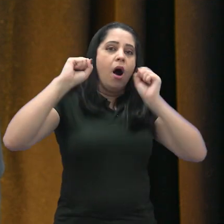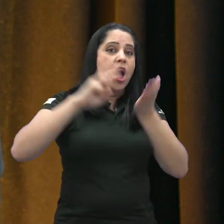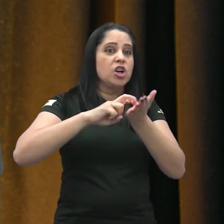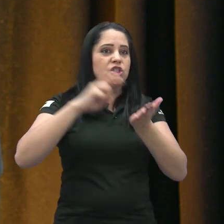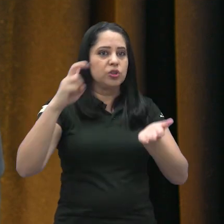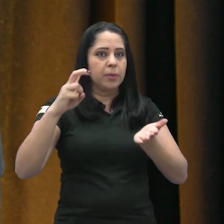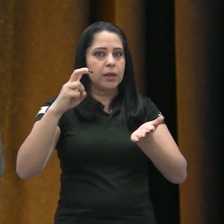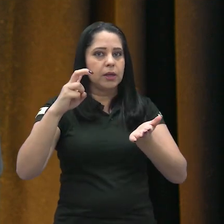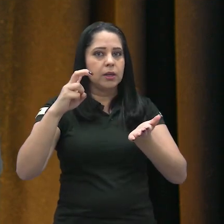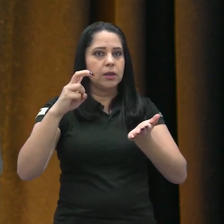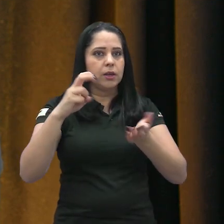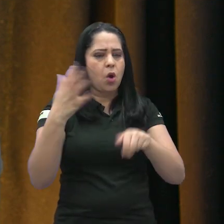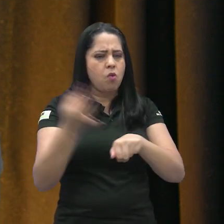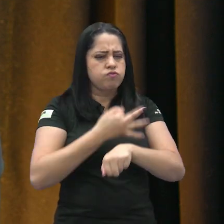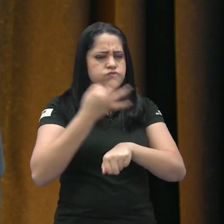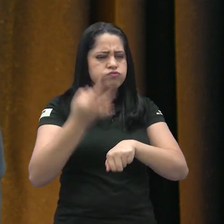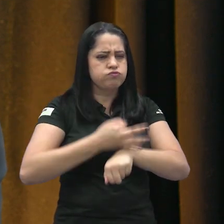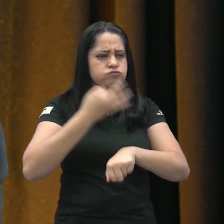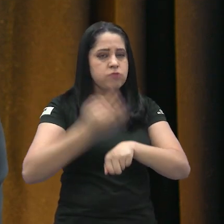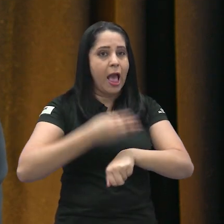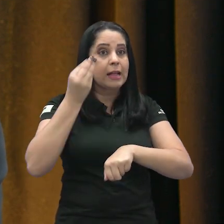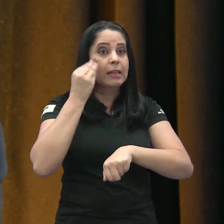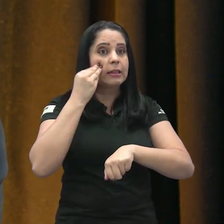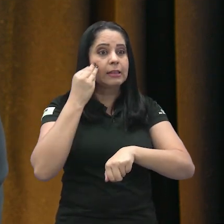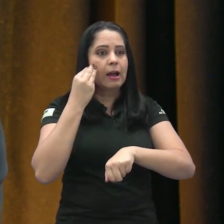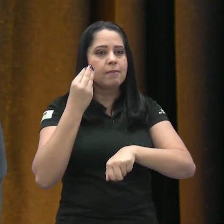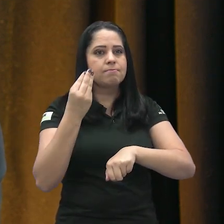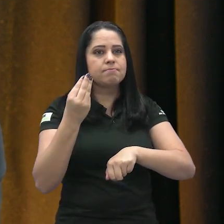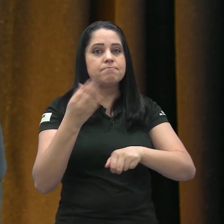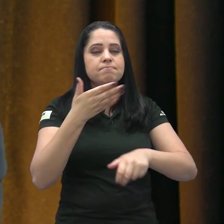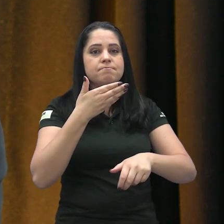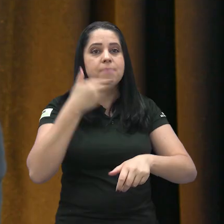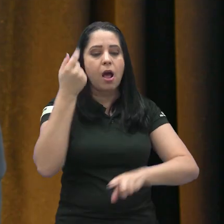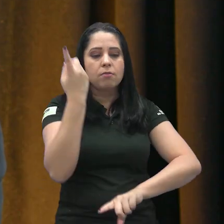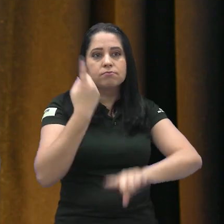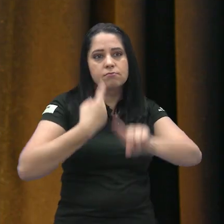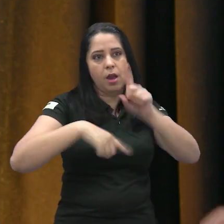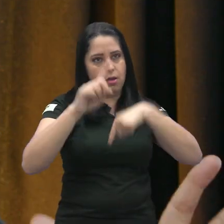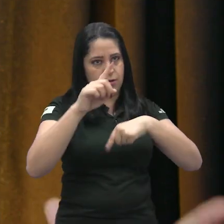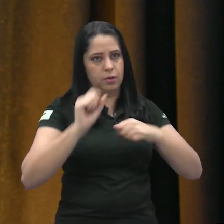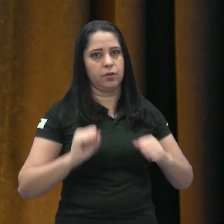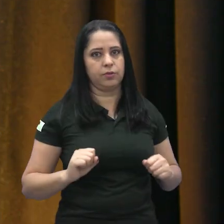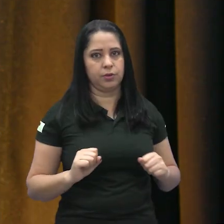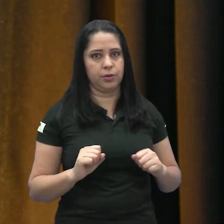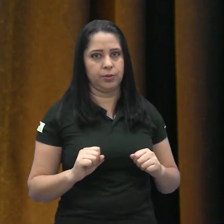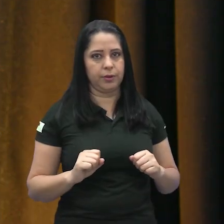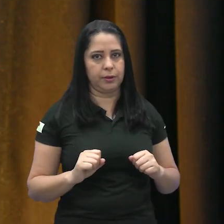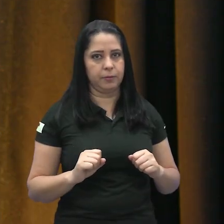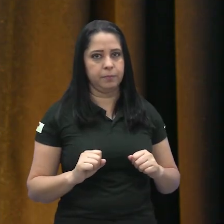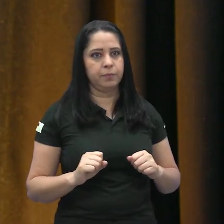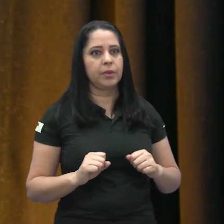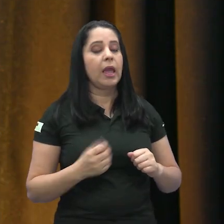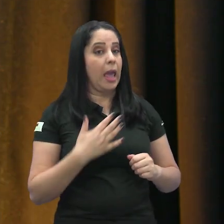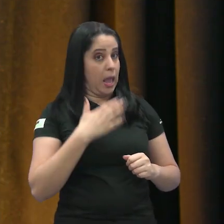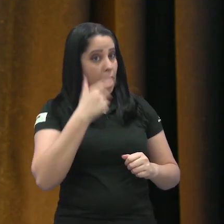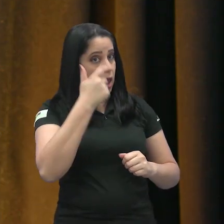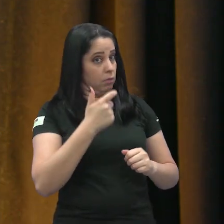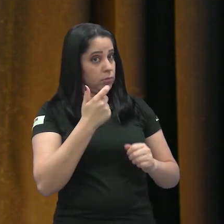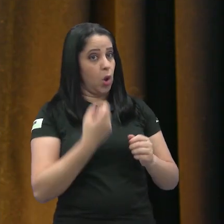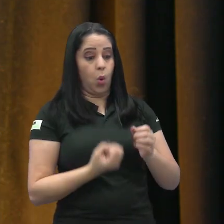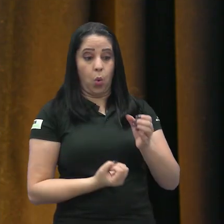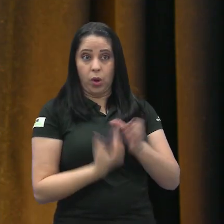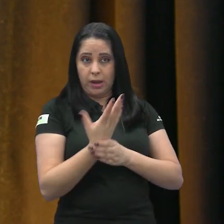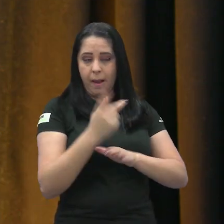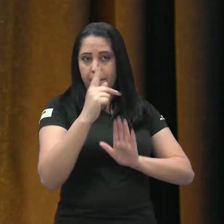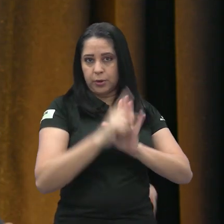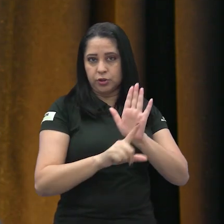dia cedo e buscar o melhor é uma característica que eu faço do meu mandato, tanto dentro das funções, que é de apresentar